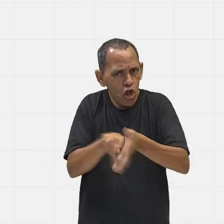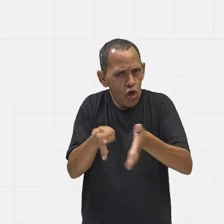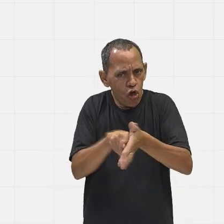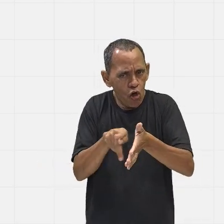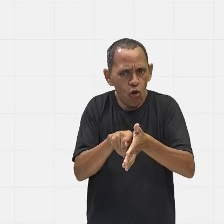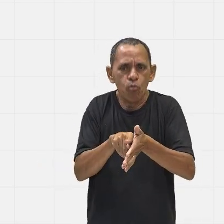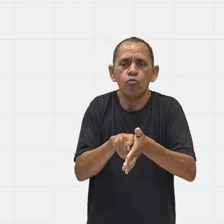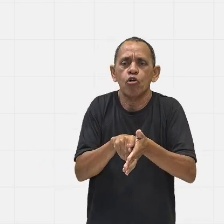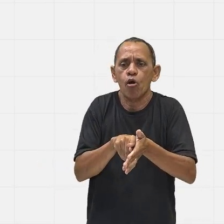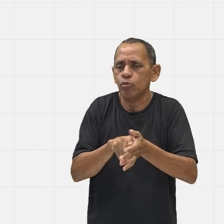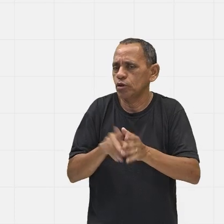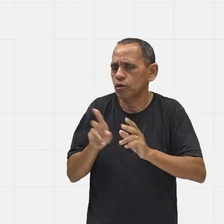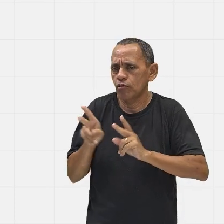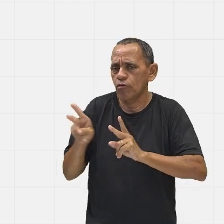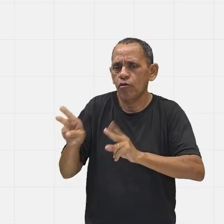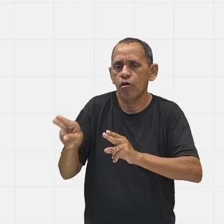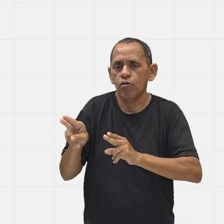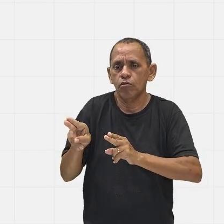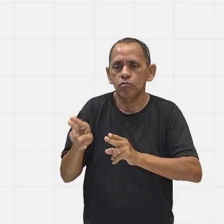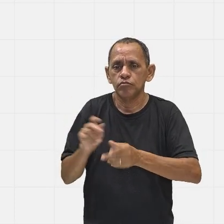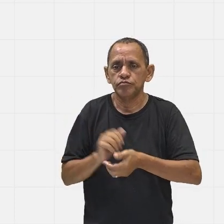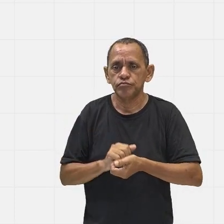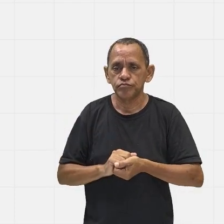servidor que eu acabei de falar na tela anterior.